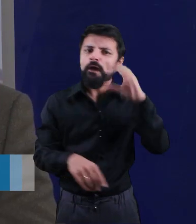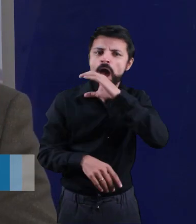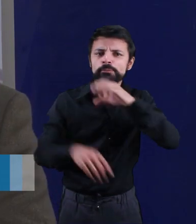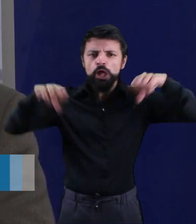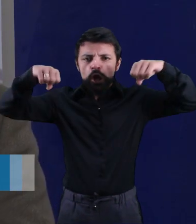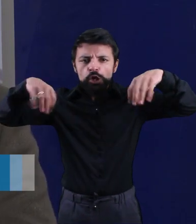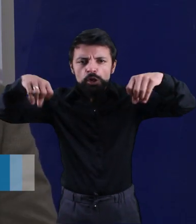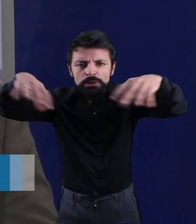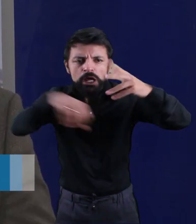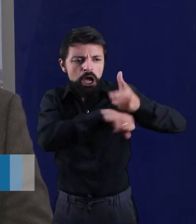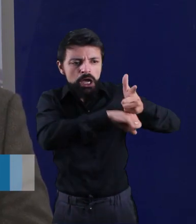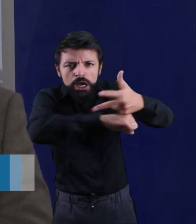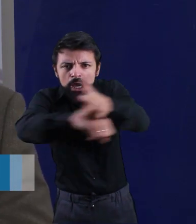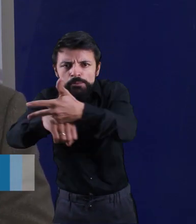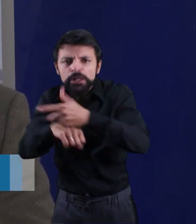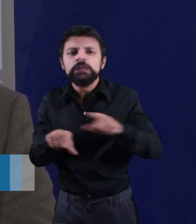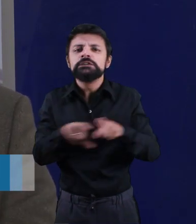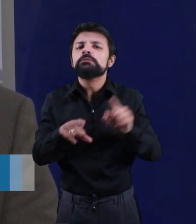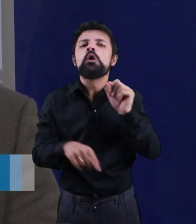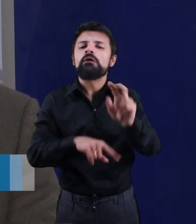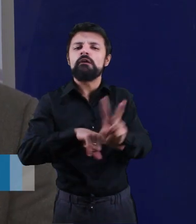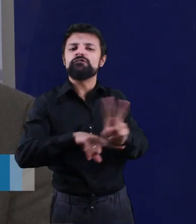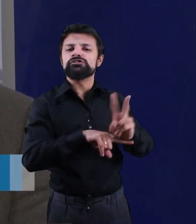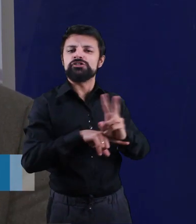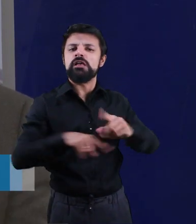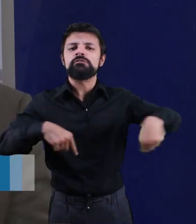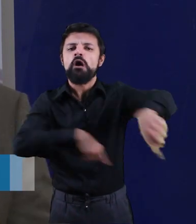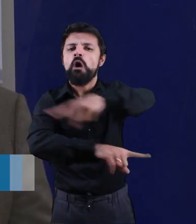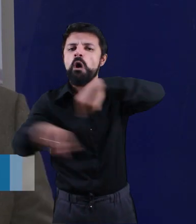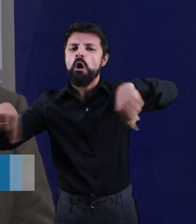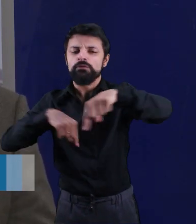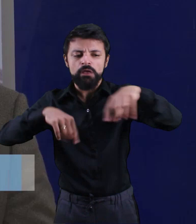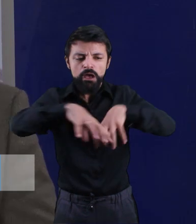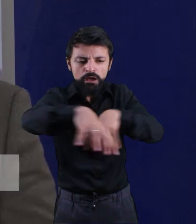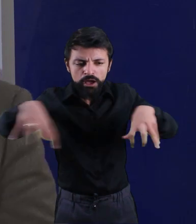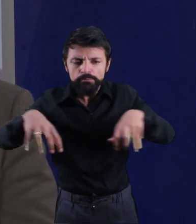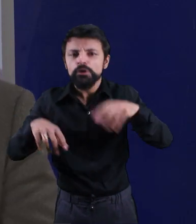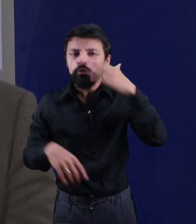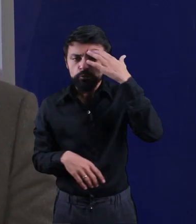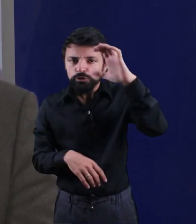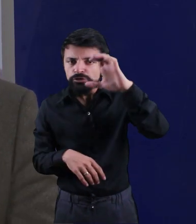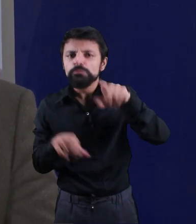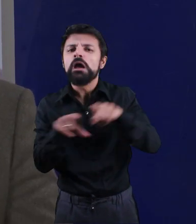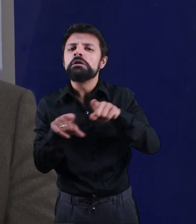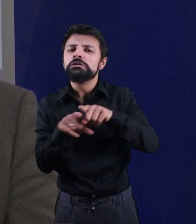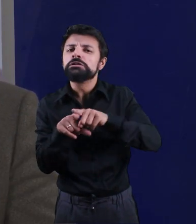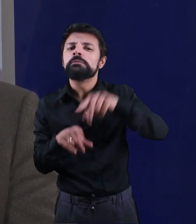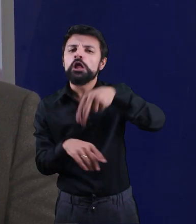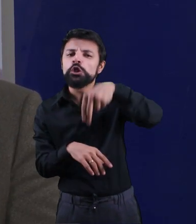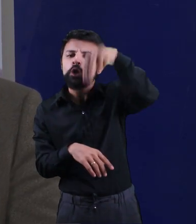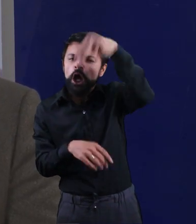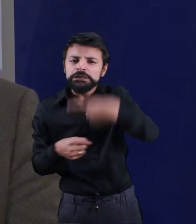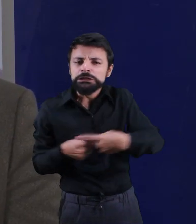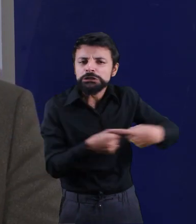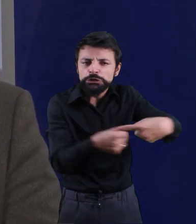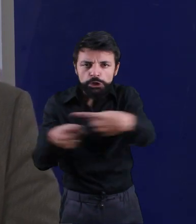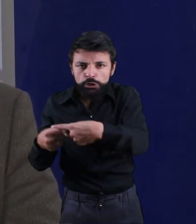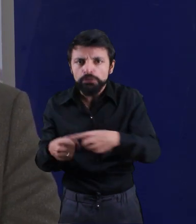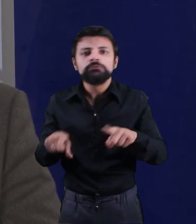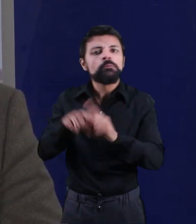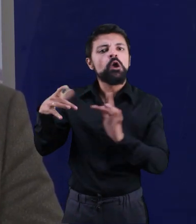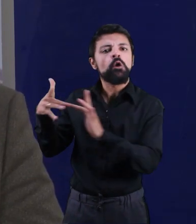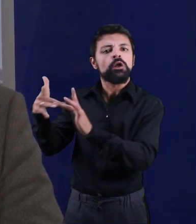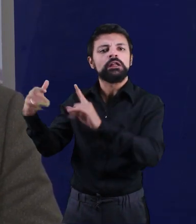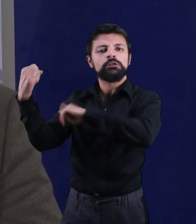com relação à iluminação câmeras e rondas dos nossos vigilantes nos campi de curitiba e do interior e estamos em contato permanente com as autoridades